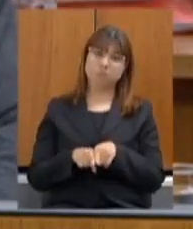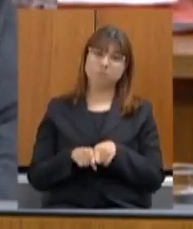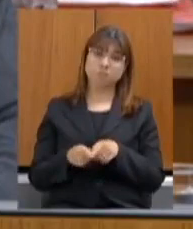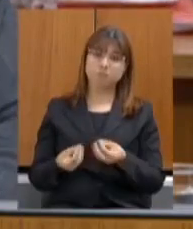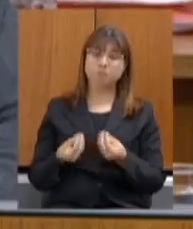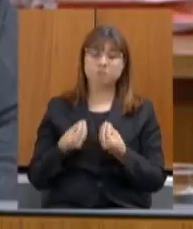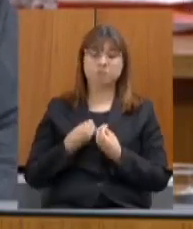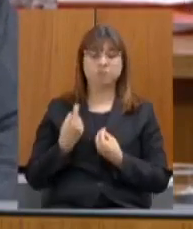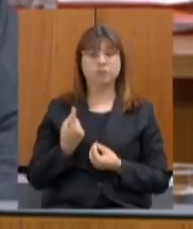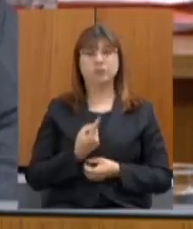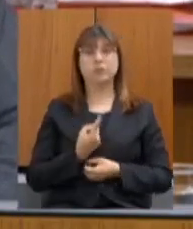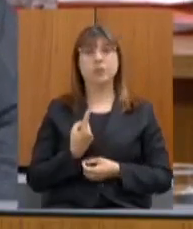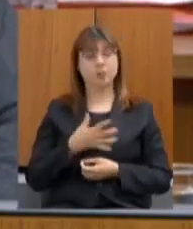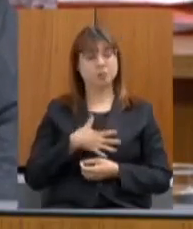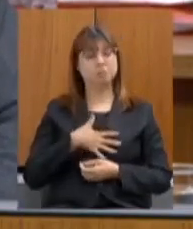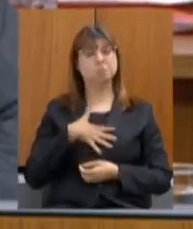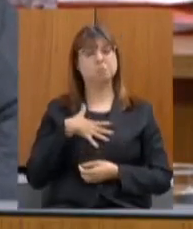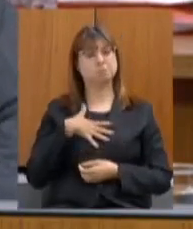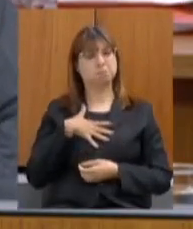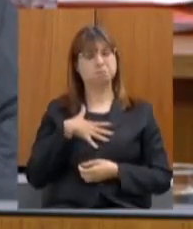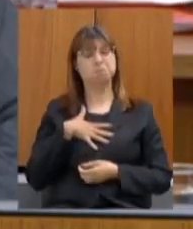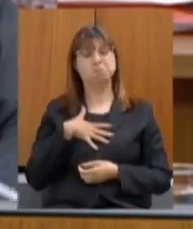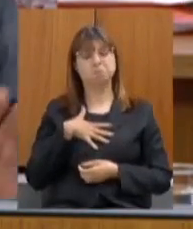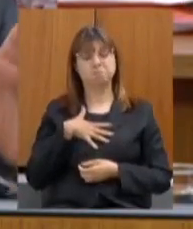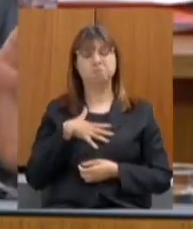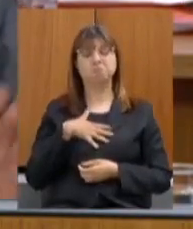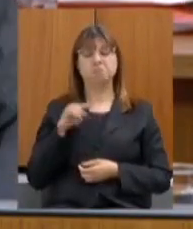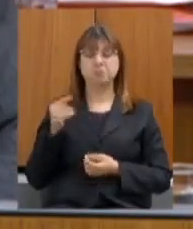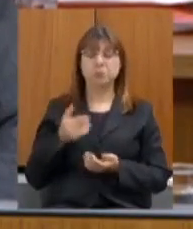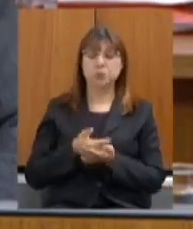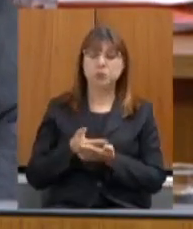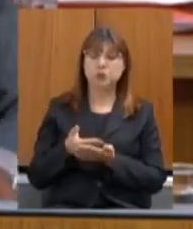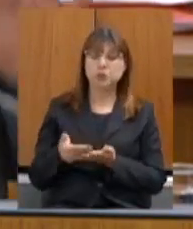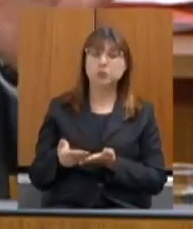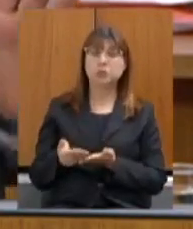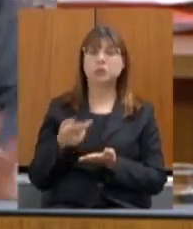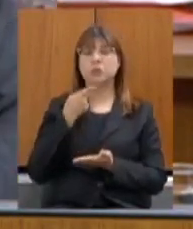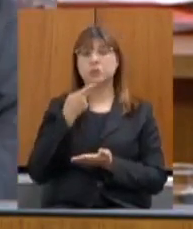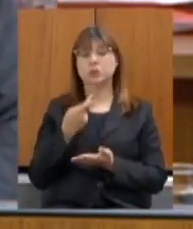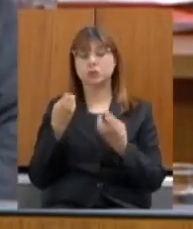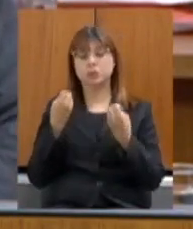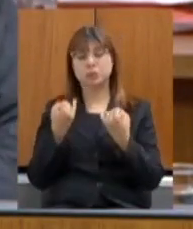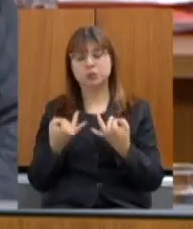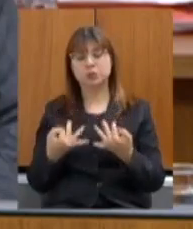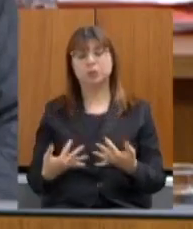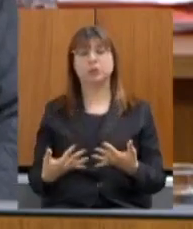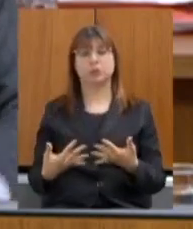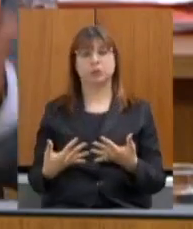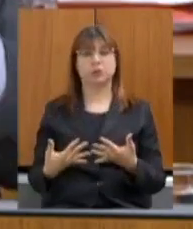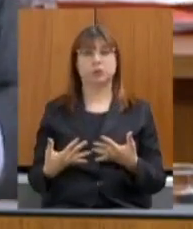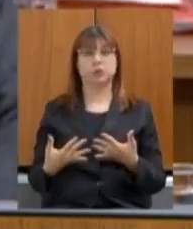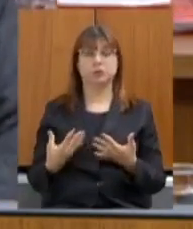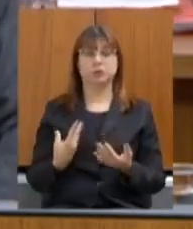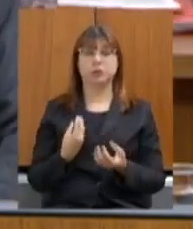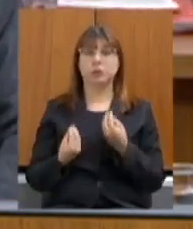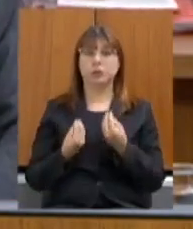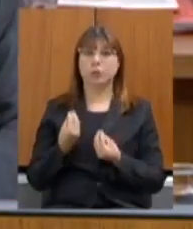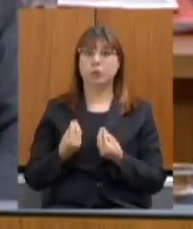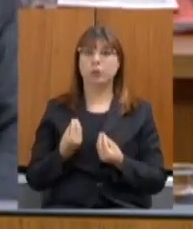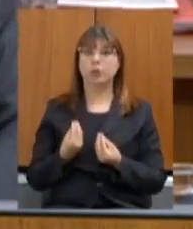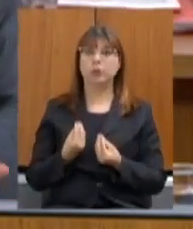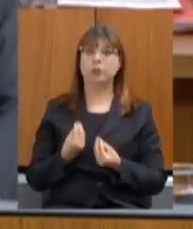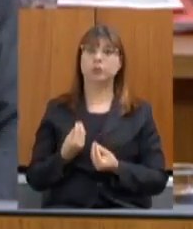tudo, de muita satisfação quando Vossa Excelência inicia, prestando contas a respeito da participação do